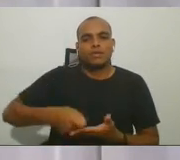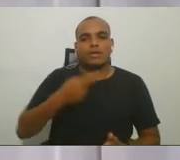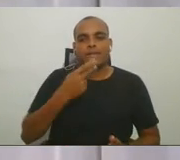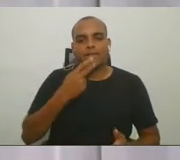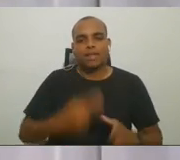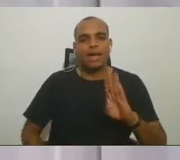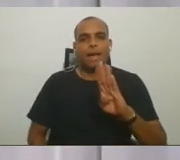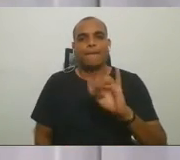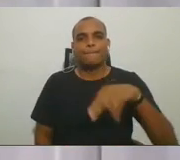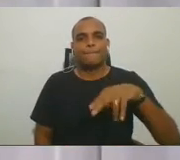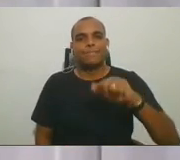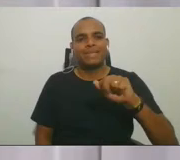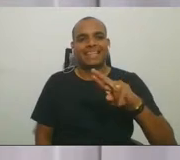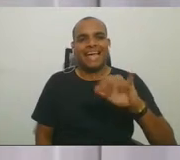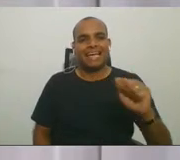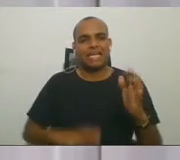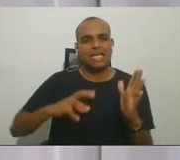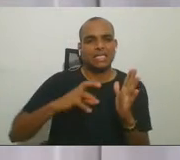de registro